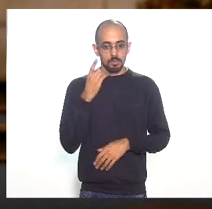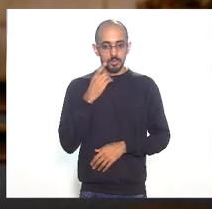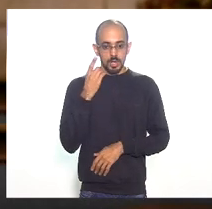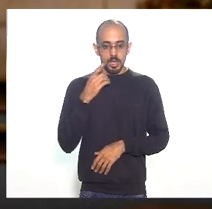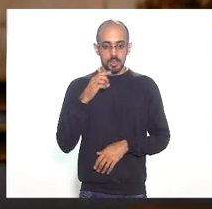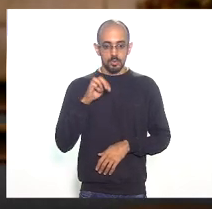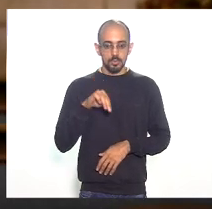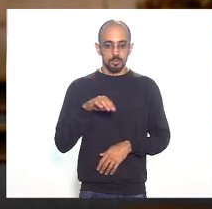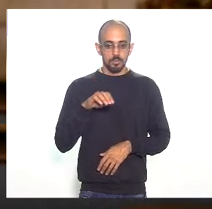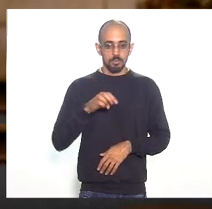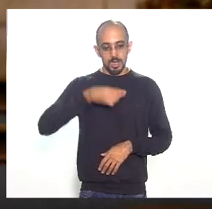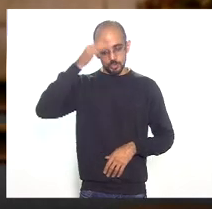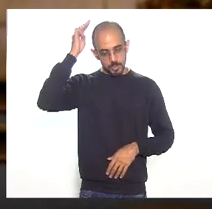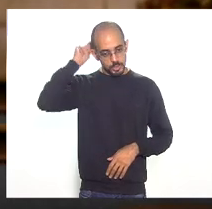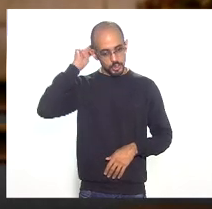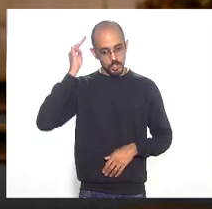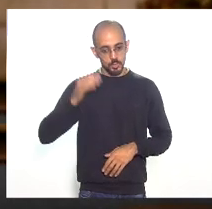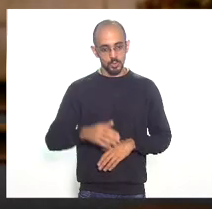Márcio Pacheco.